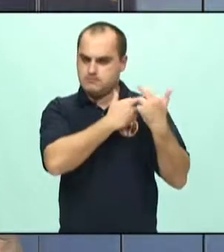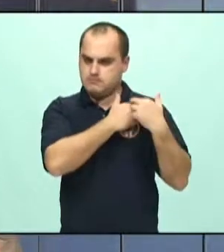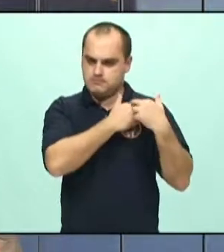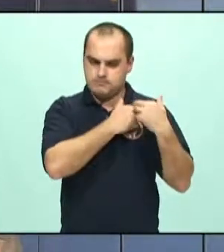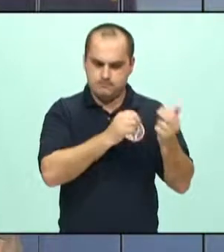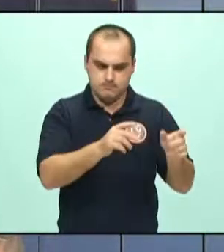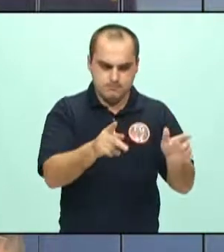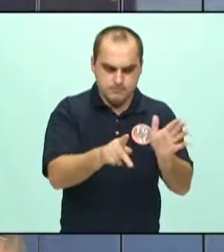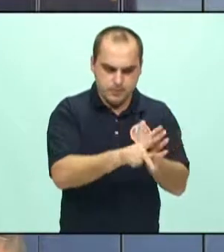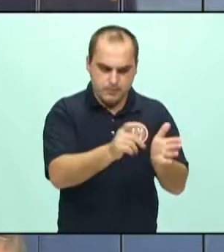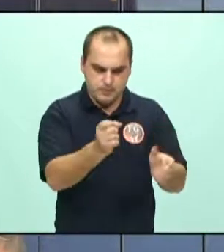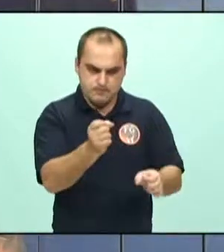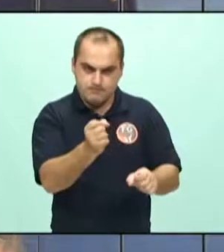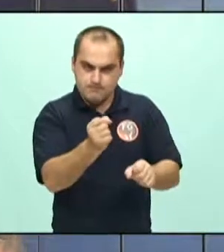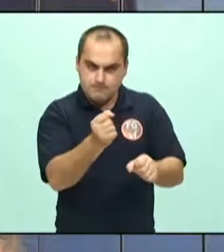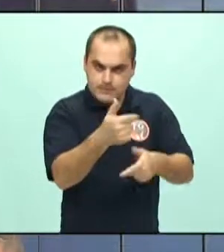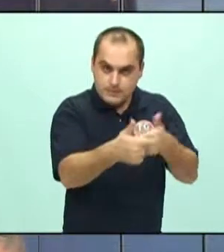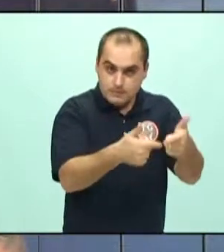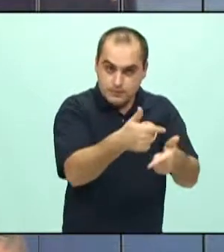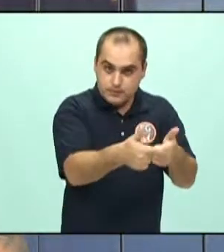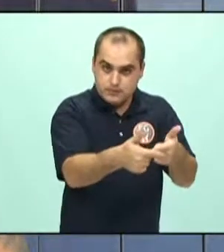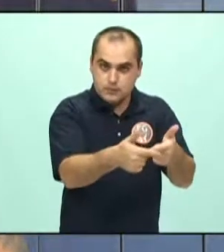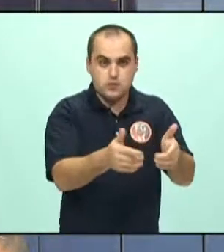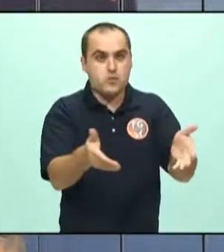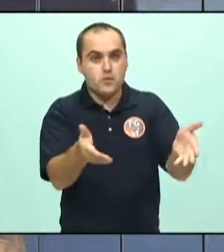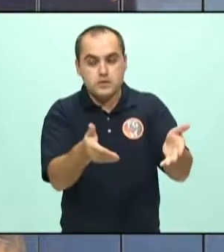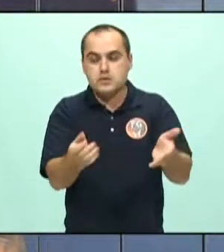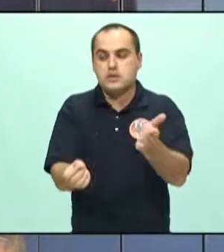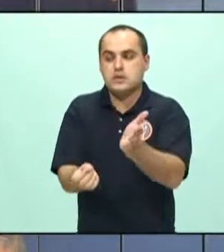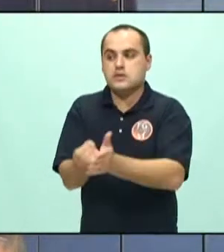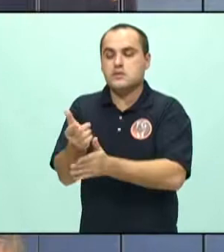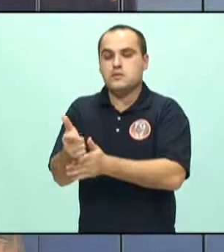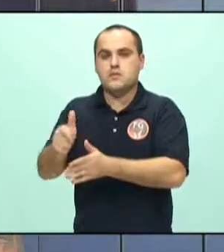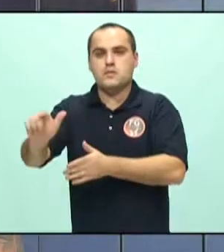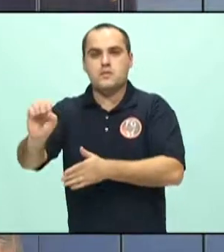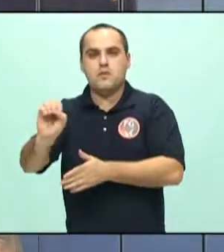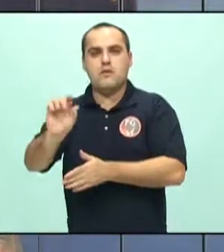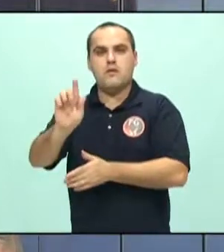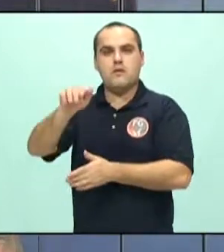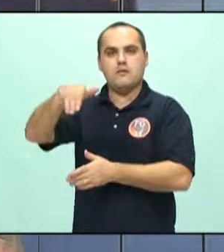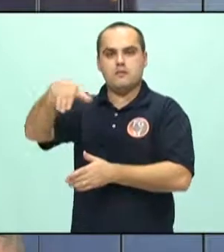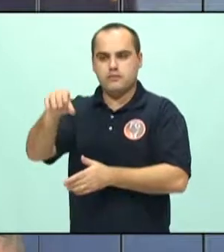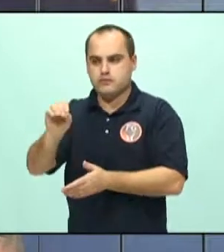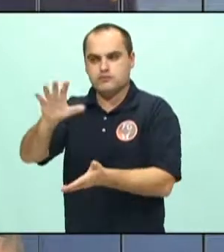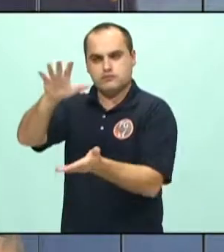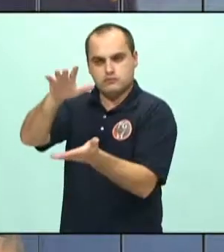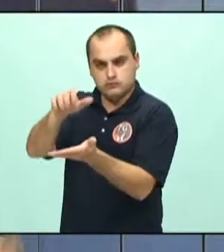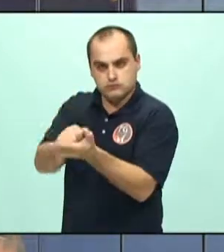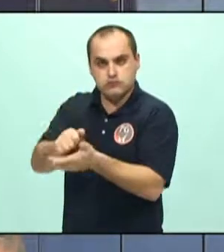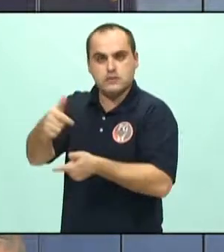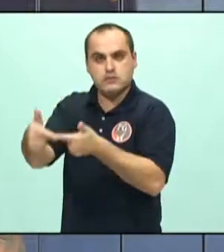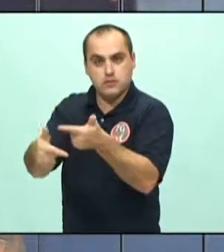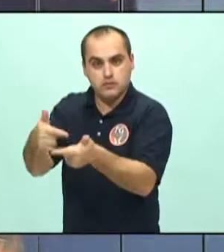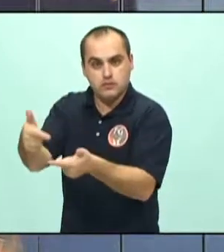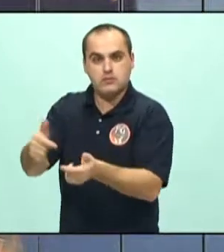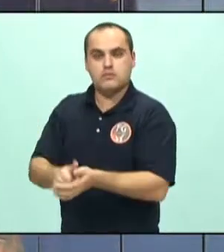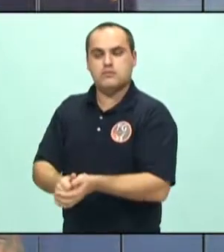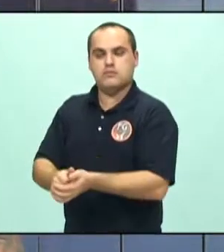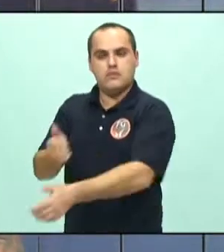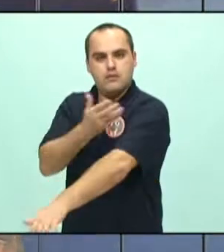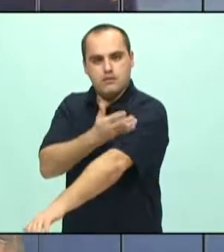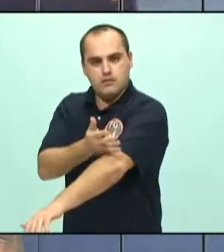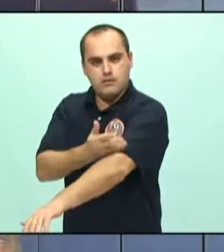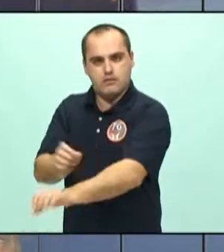gestor de mão de obra que tem a incumbência hoje de registrar todos esses trabalhadores, dar o treinamento, cuidar da